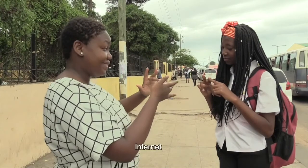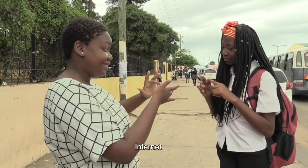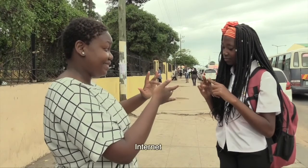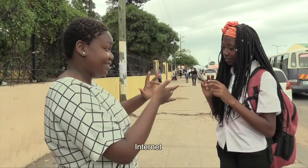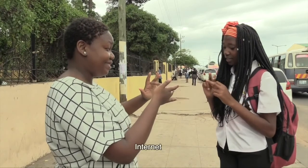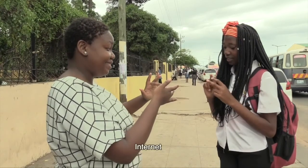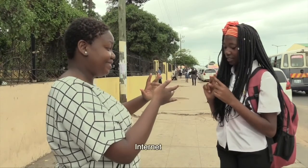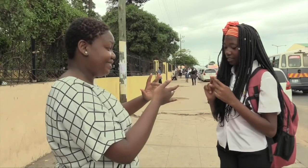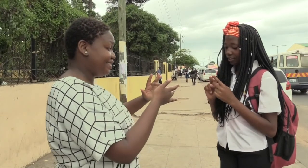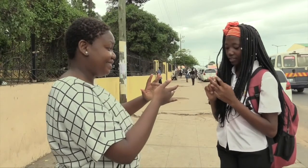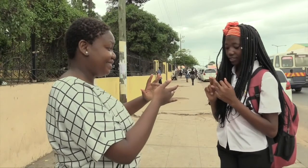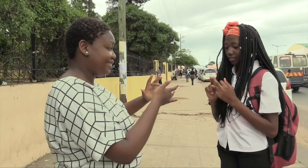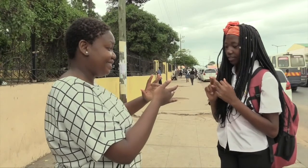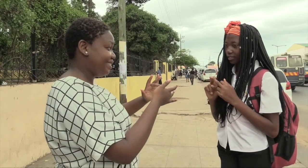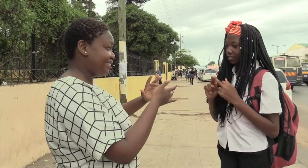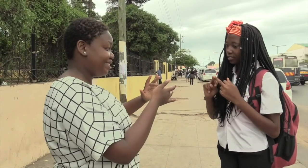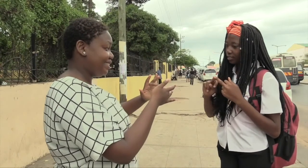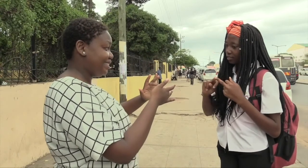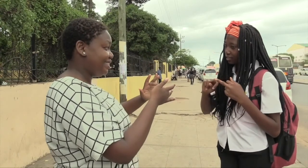internet,